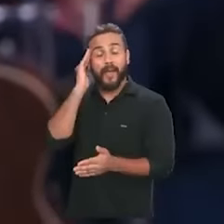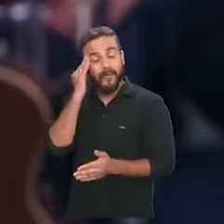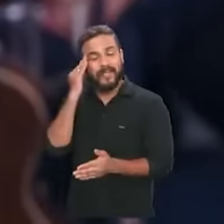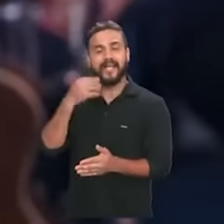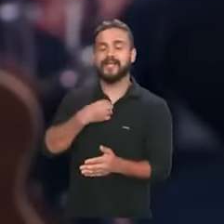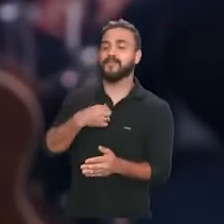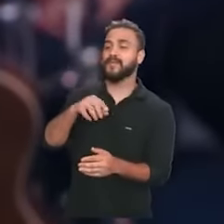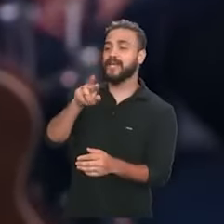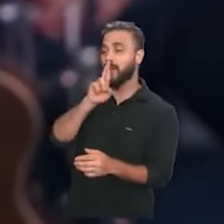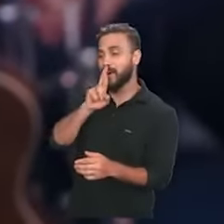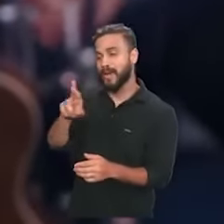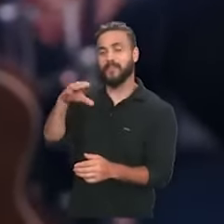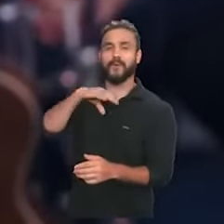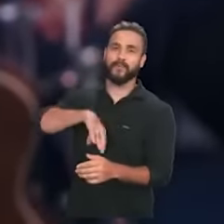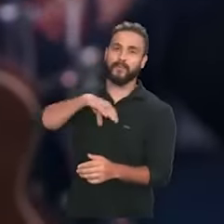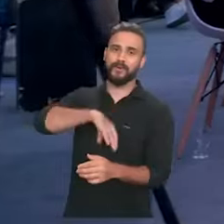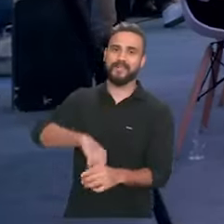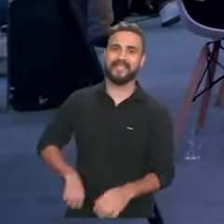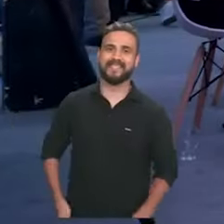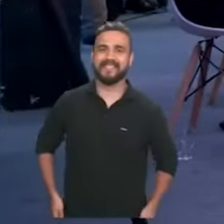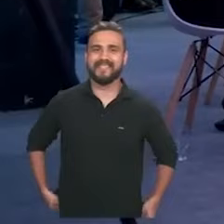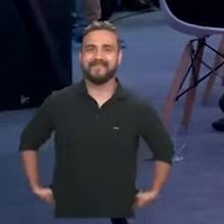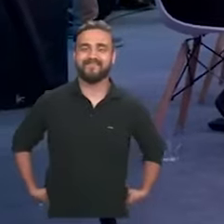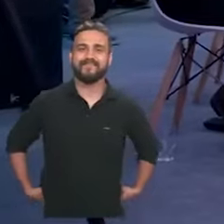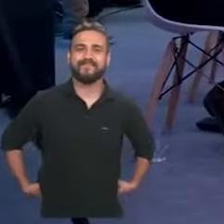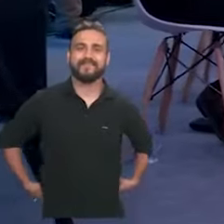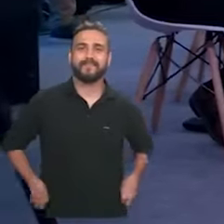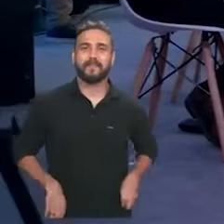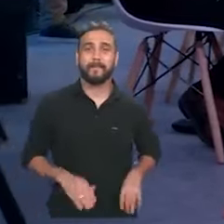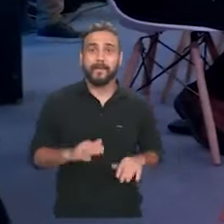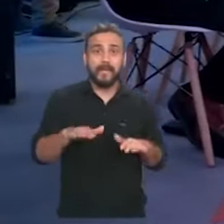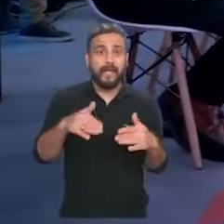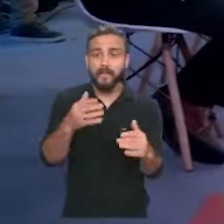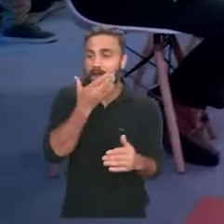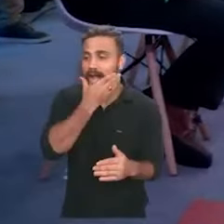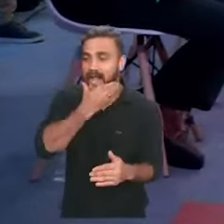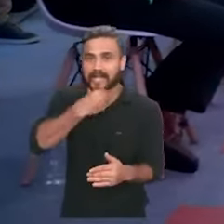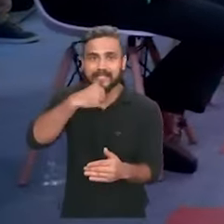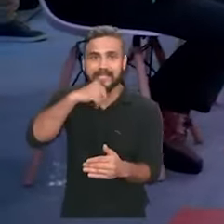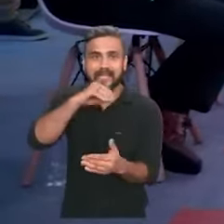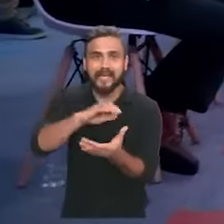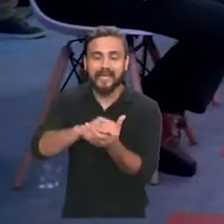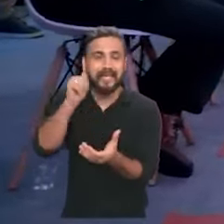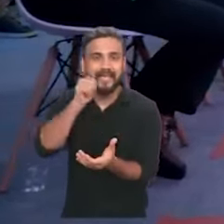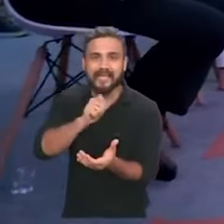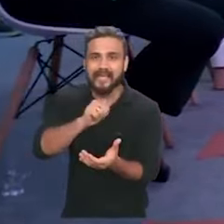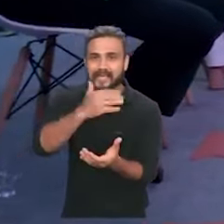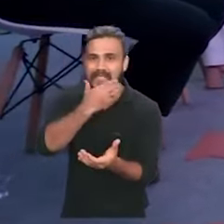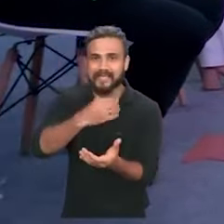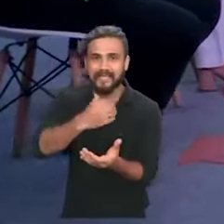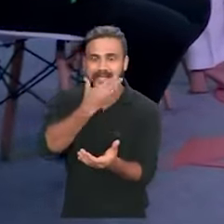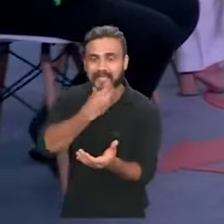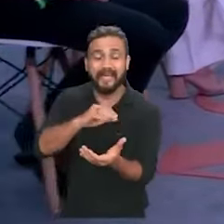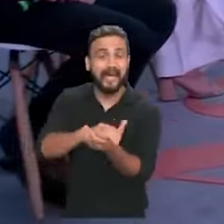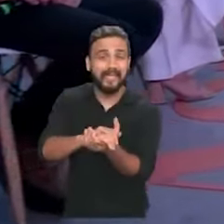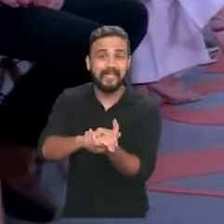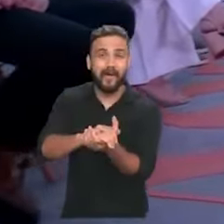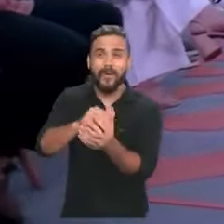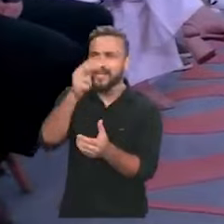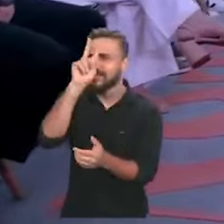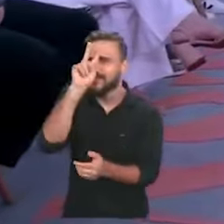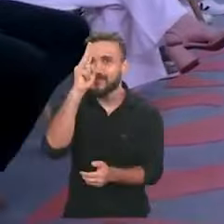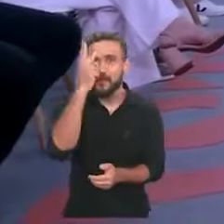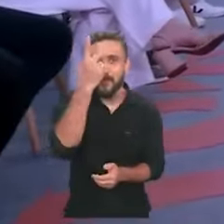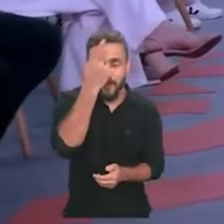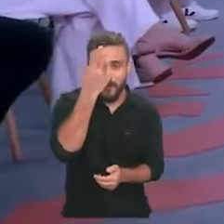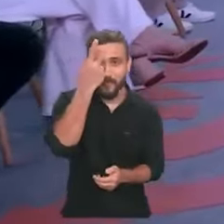Babilônia. Escatologia em francês deve ser algo difícil. Eles se converteram de verdade, eles tinham tido uma experiência com uma outra denominação, ficaram